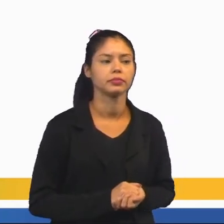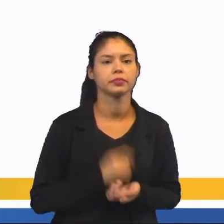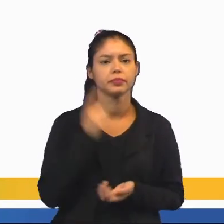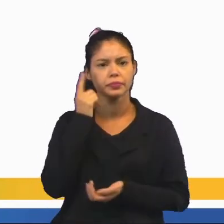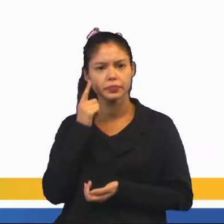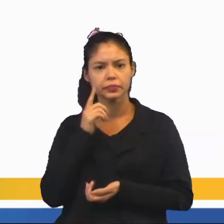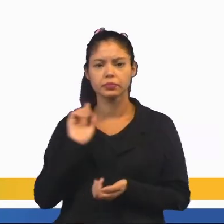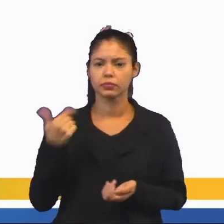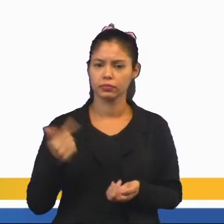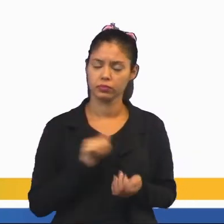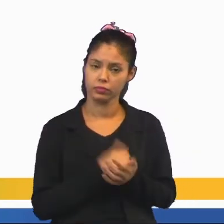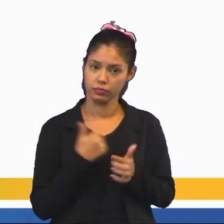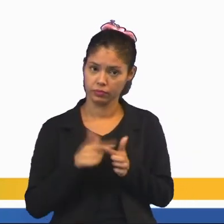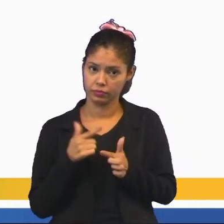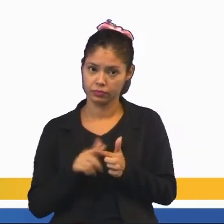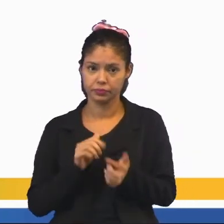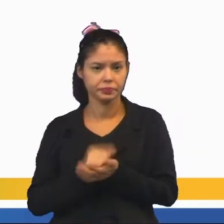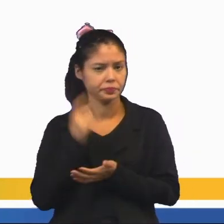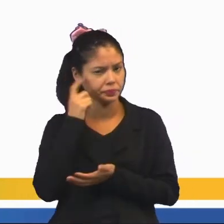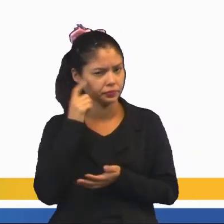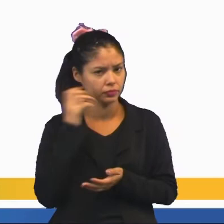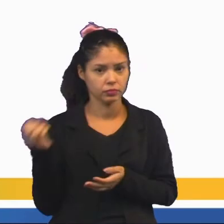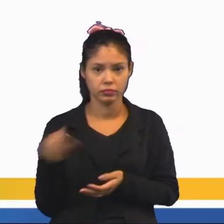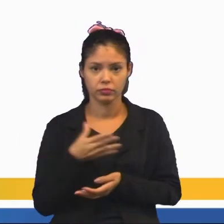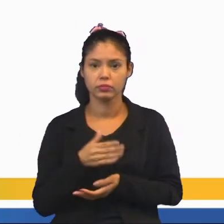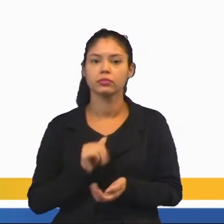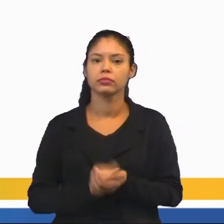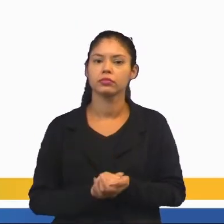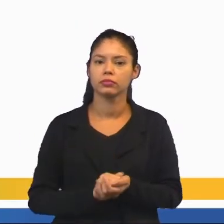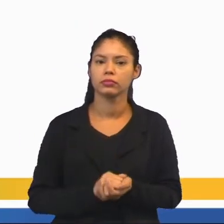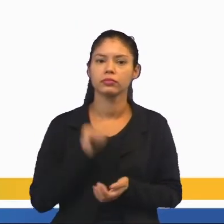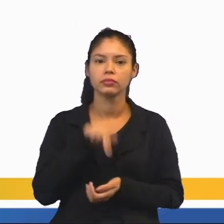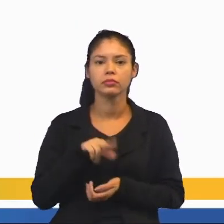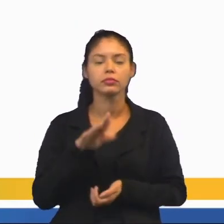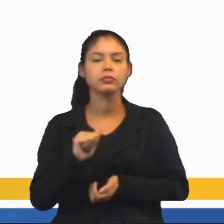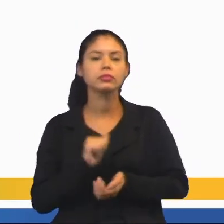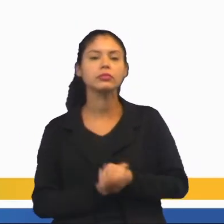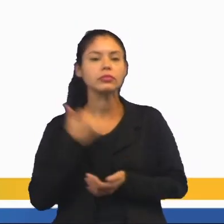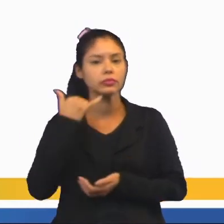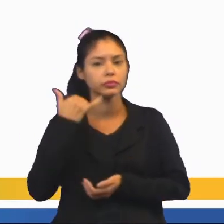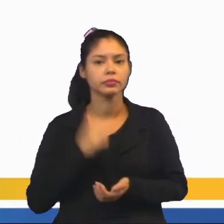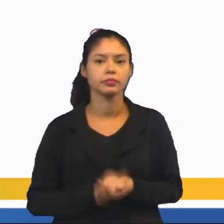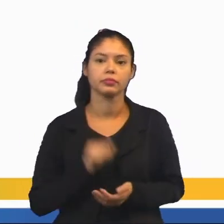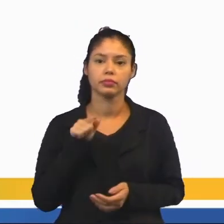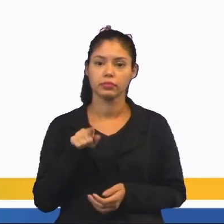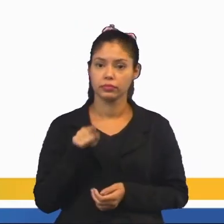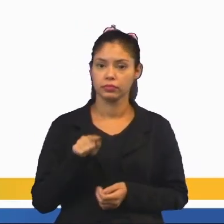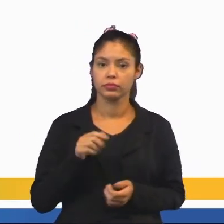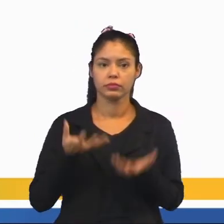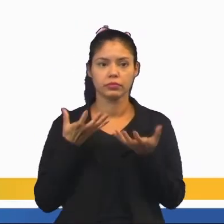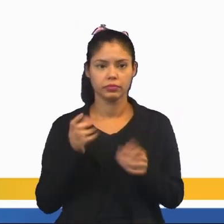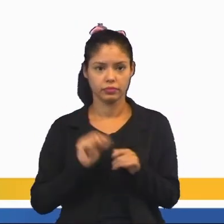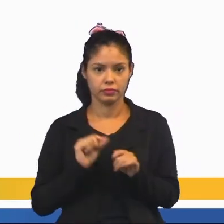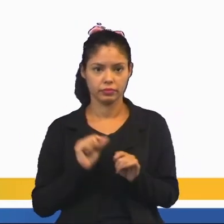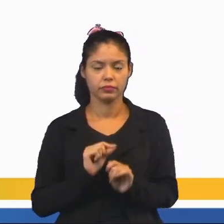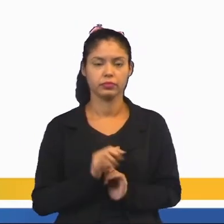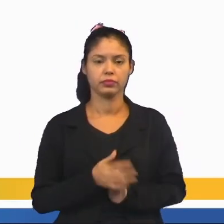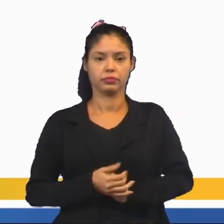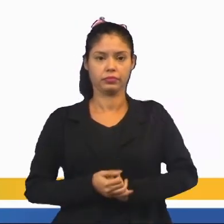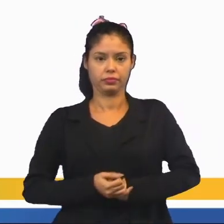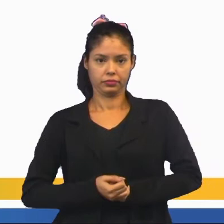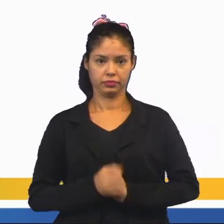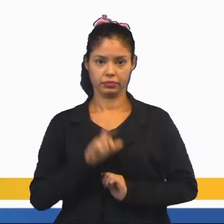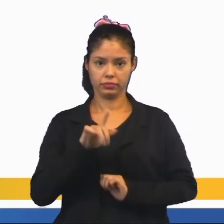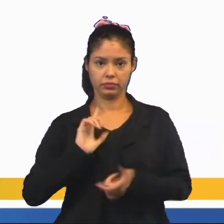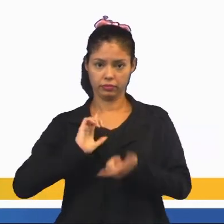Daniel, agora uma outra situação. Daniel está pensando em uma nova senha para seu celular. Ele quer fazer